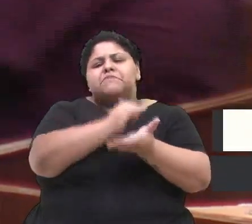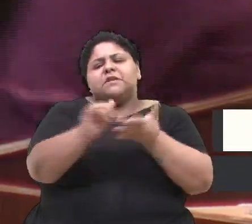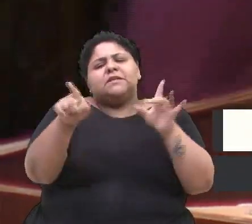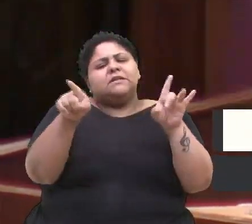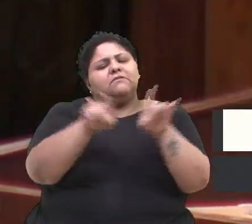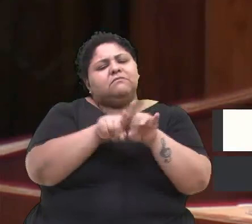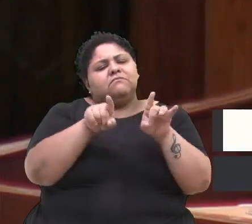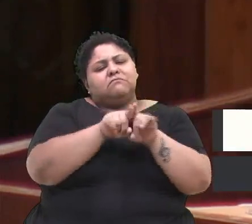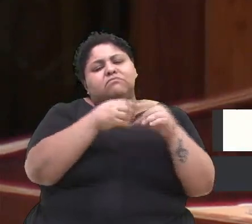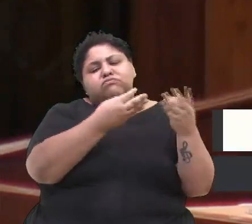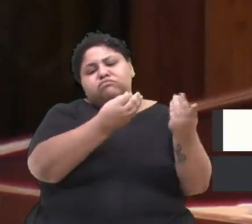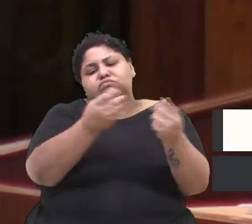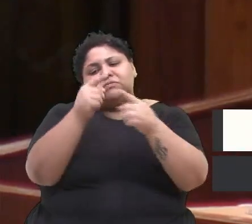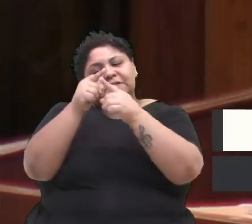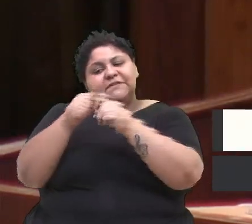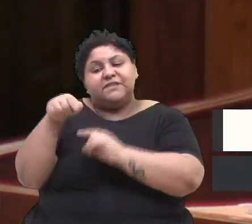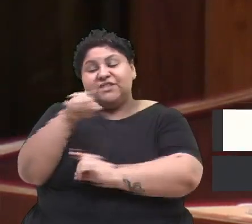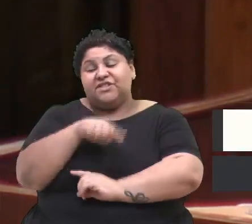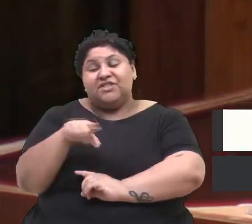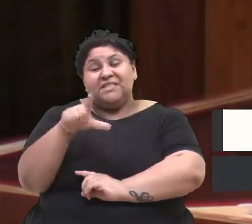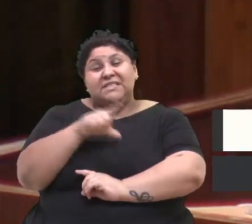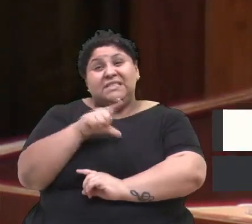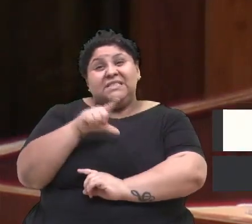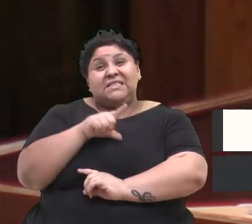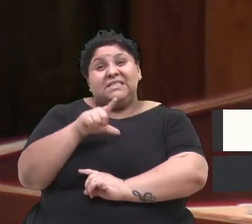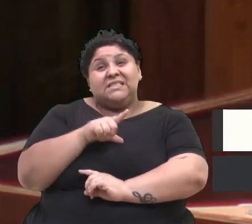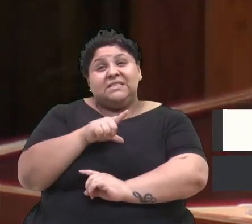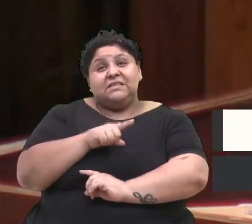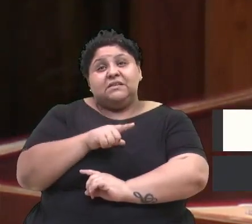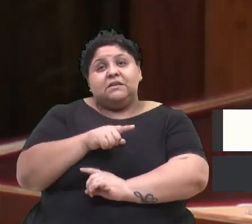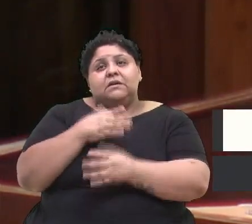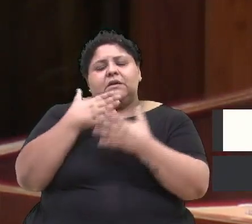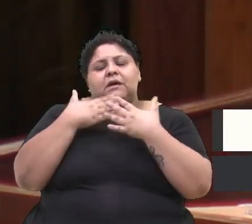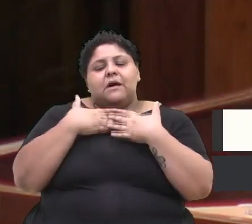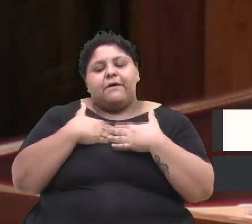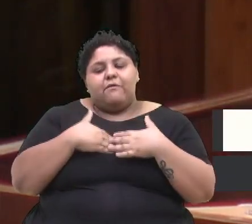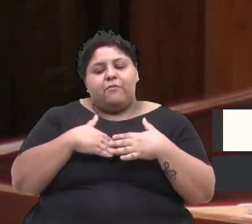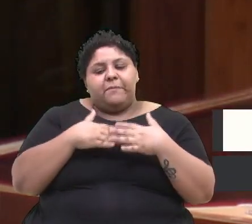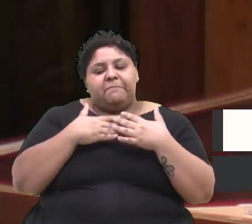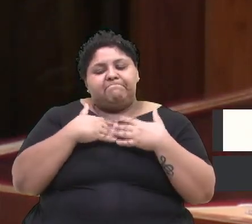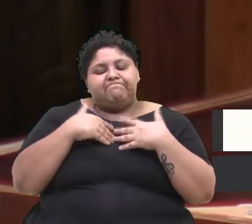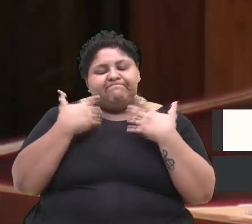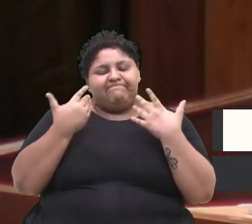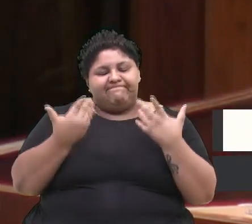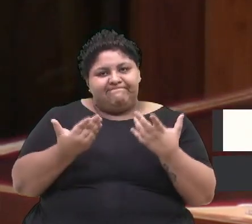a gente não ter tido a paciência.